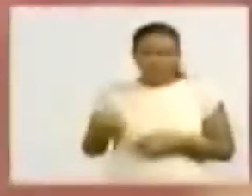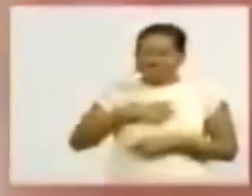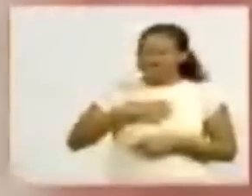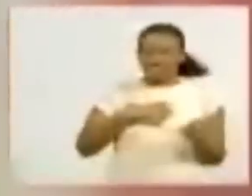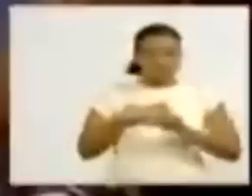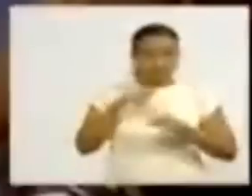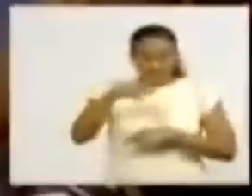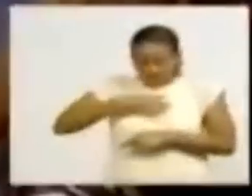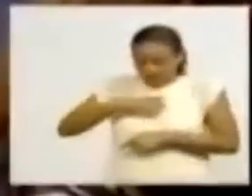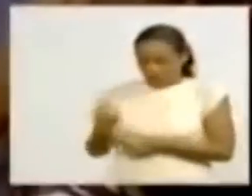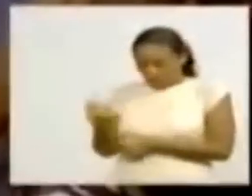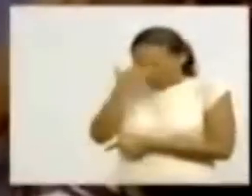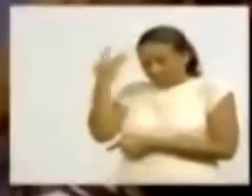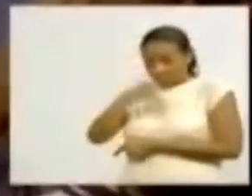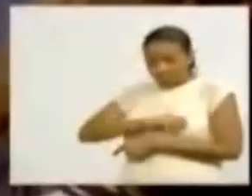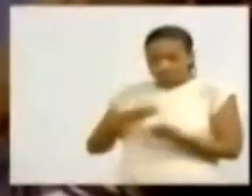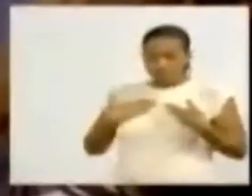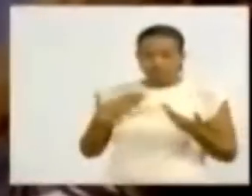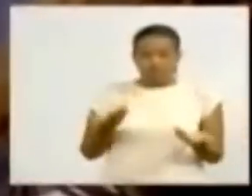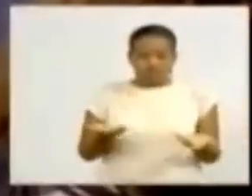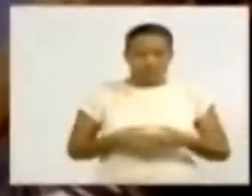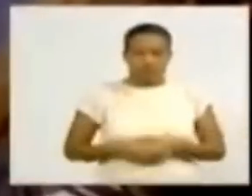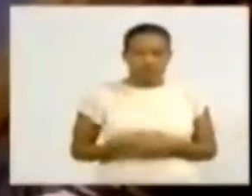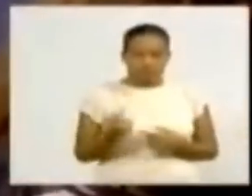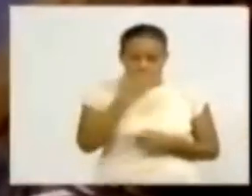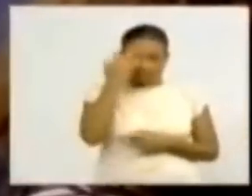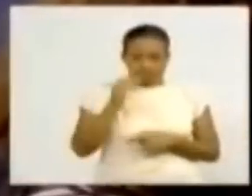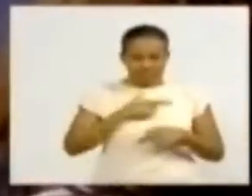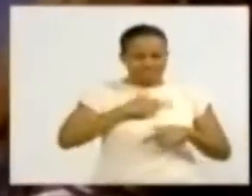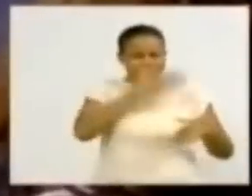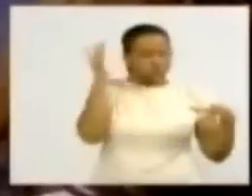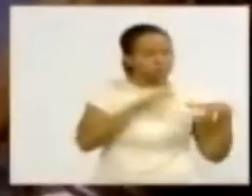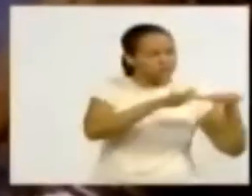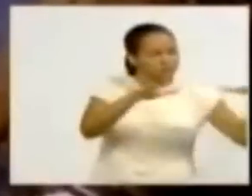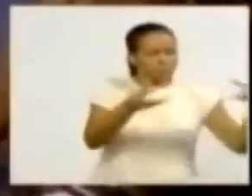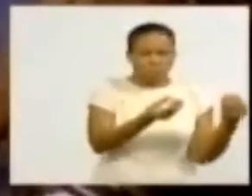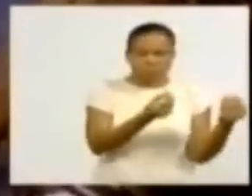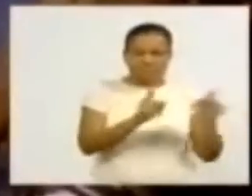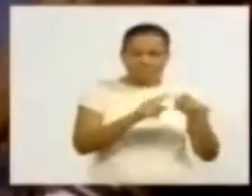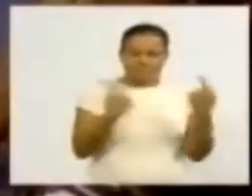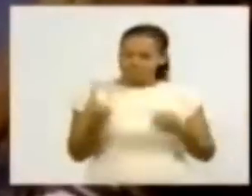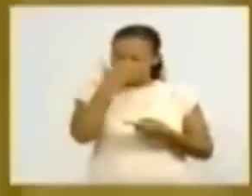sozinho. Alguém lhe reconhece no meio da multidão. Isso é ser amado.